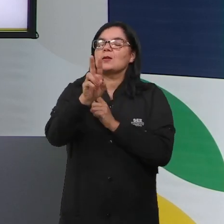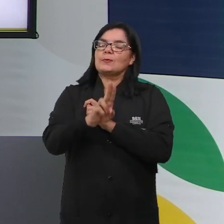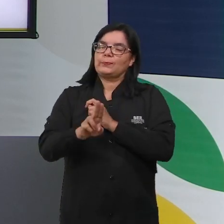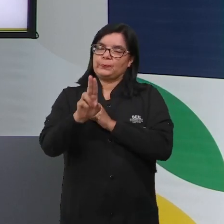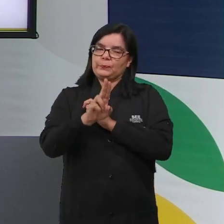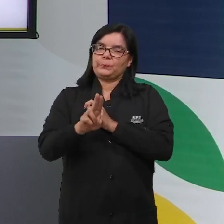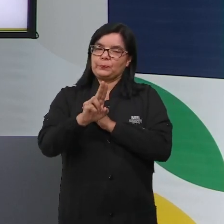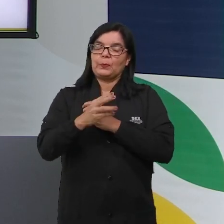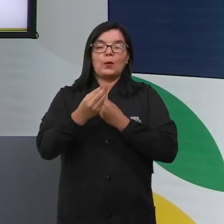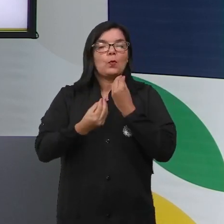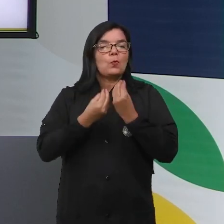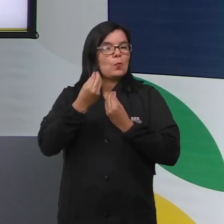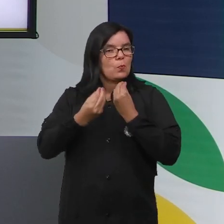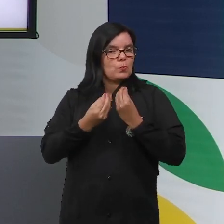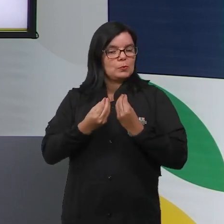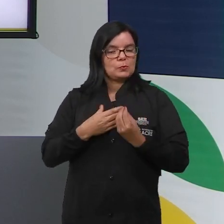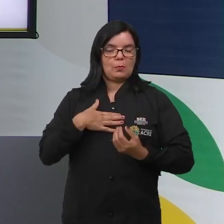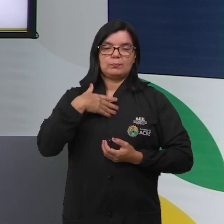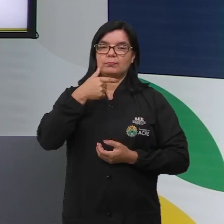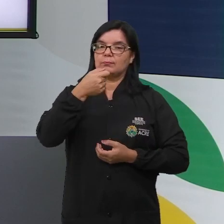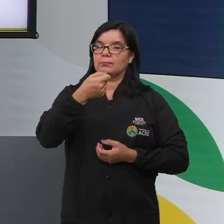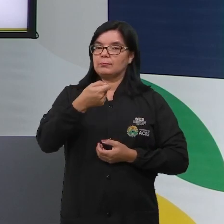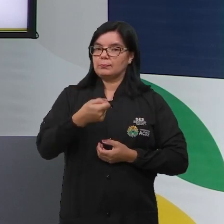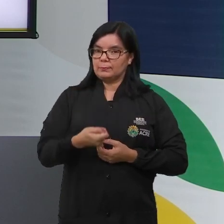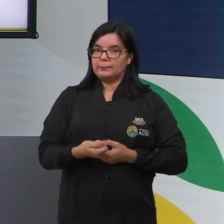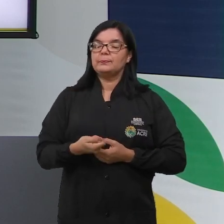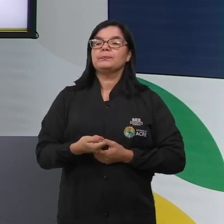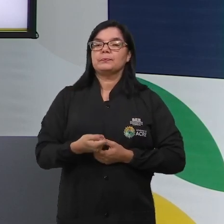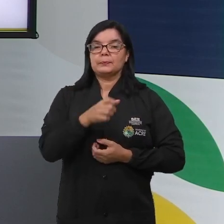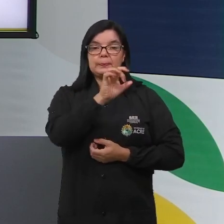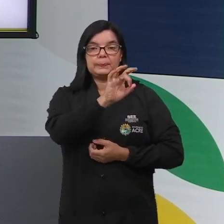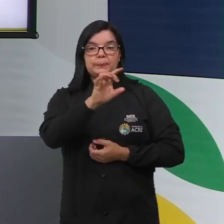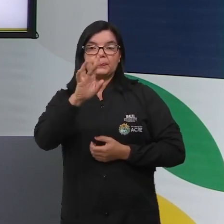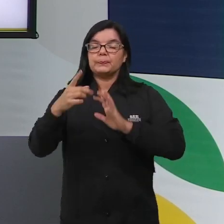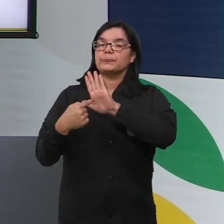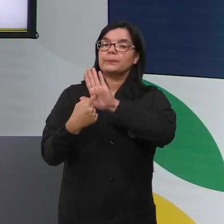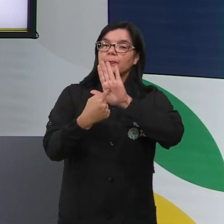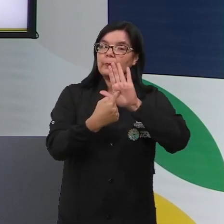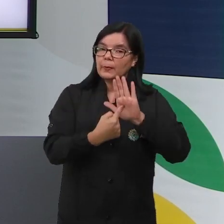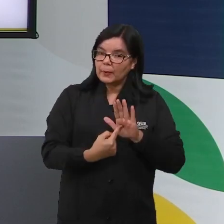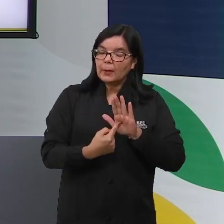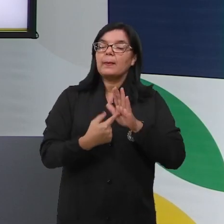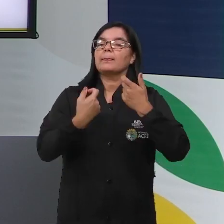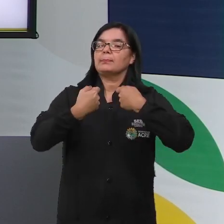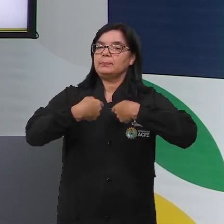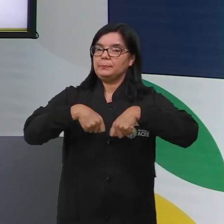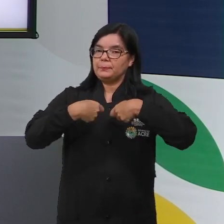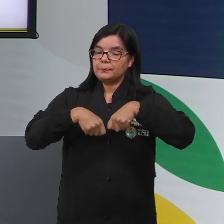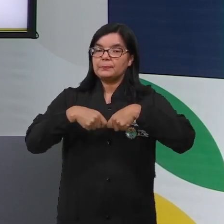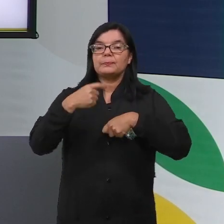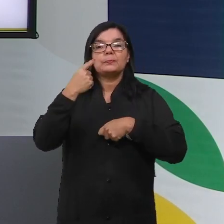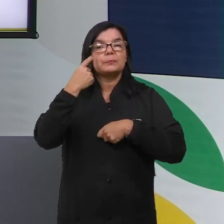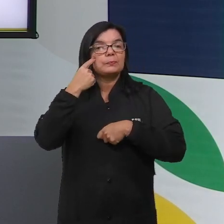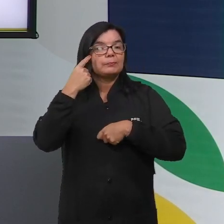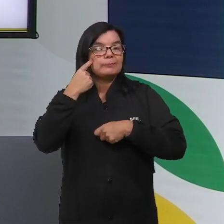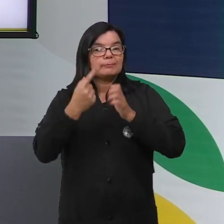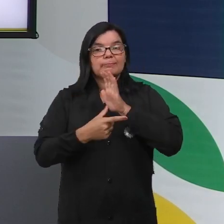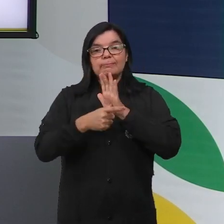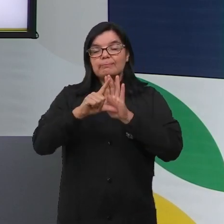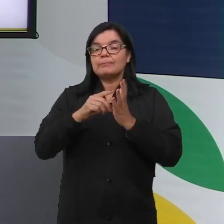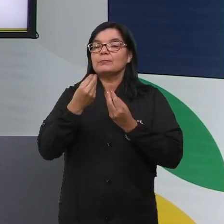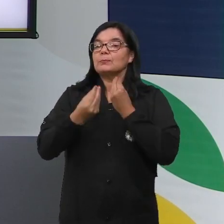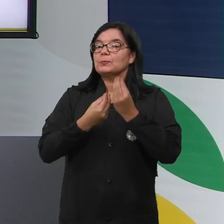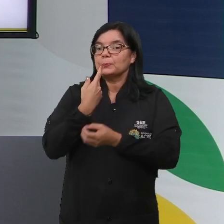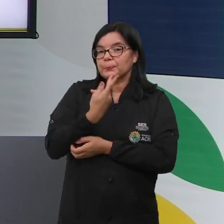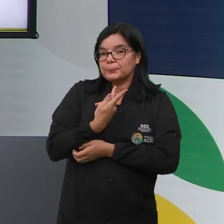você vai se posicionar diante de cada apresentação deve sempre levar em consideração aí